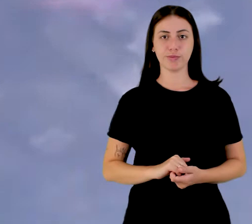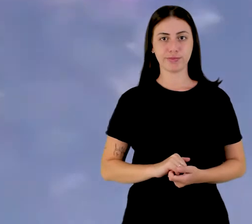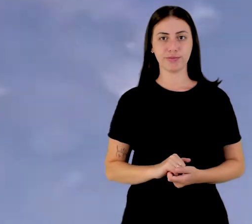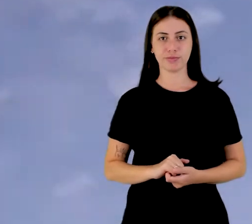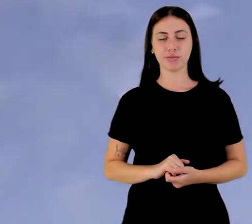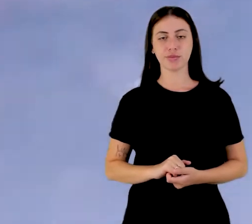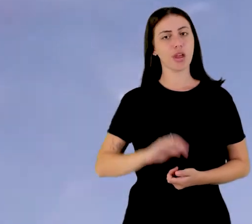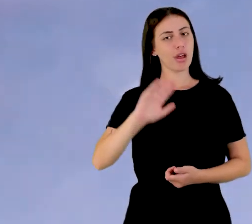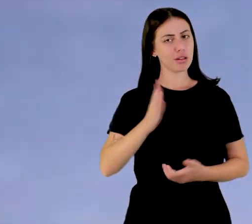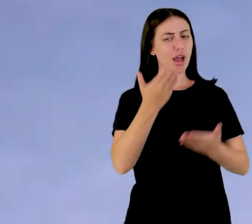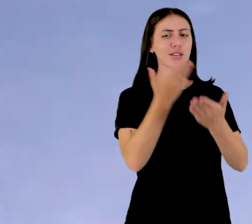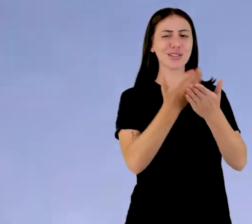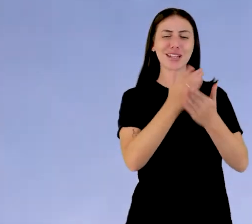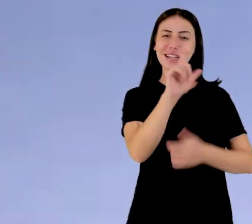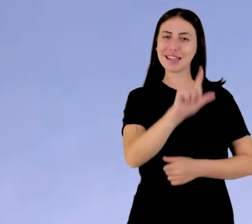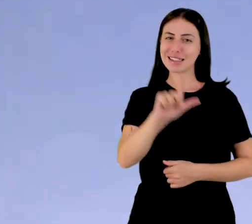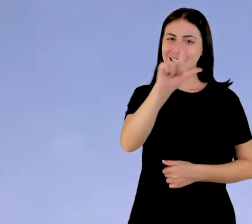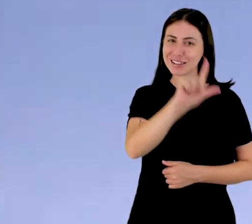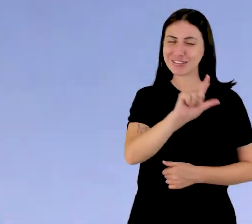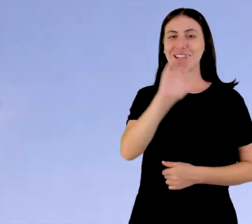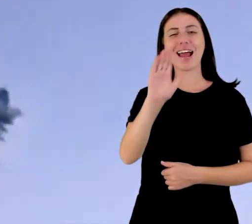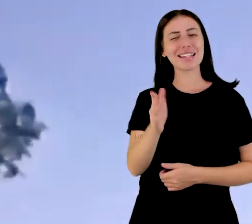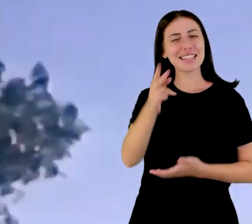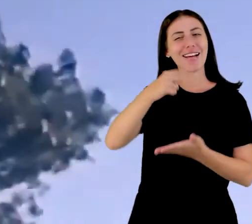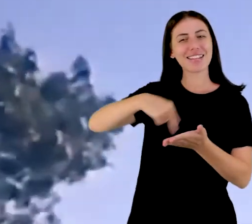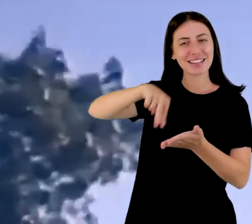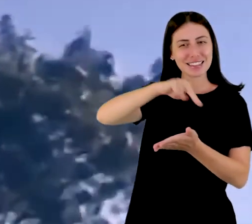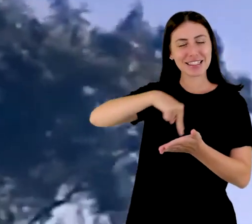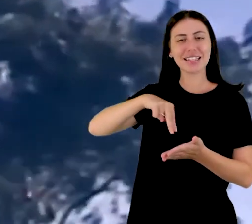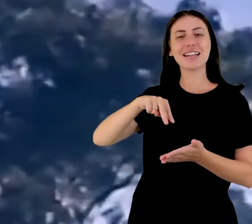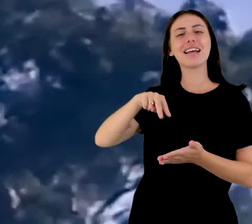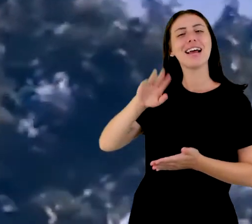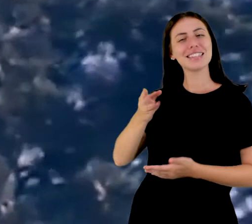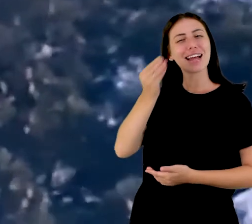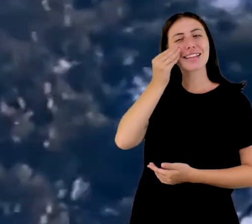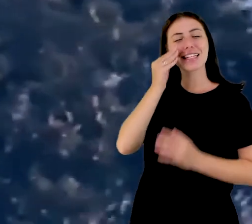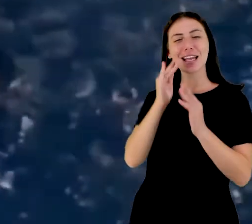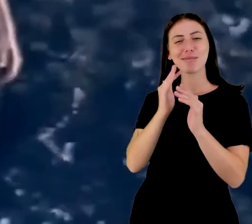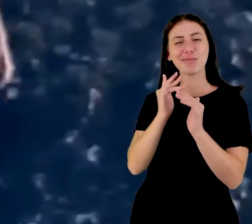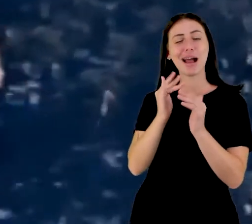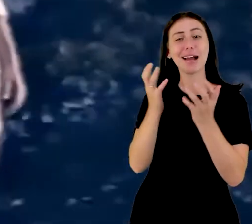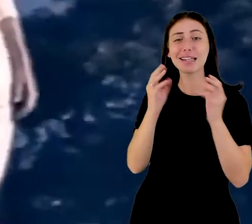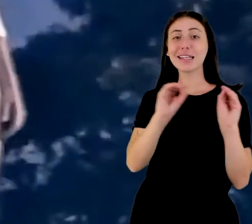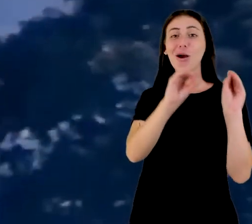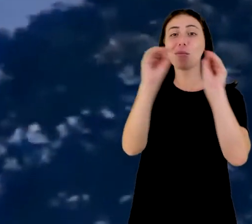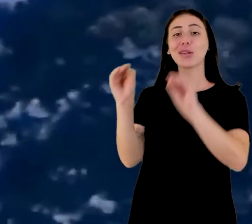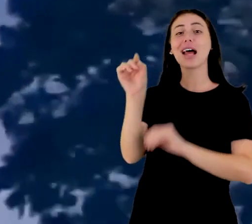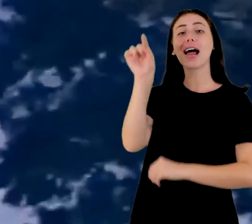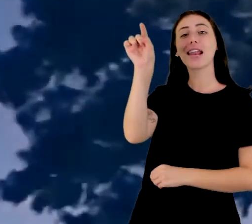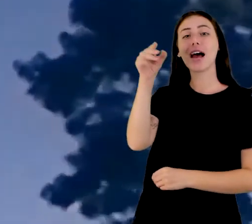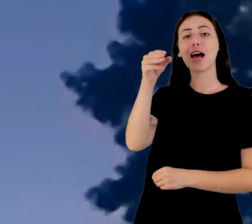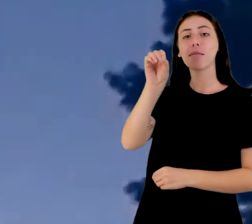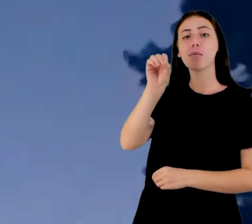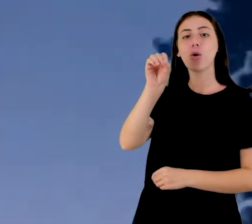Eu já estudei literatura, fui dançarina, tentei tocar saxofone, quis morar em Moçambique.